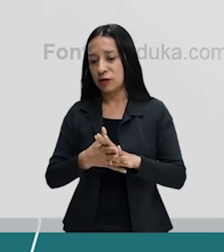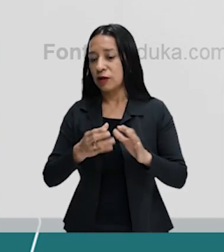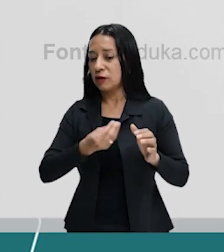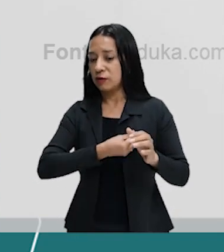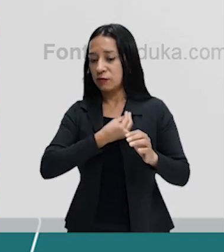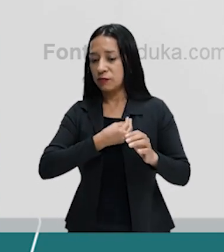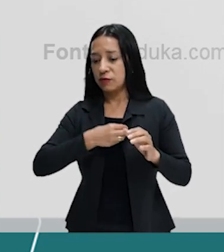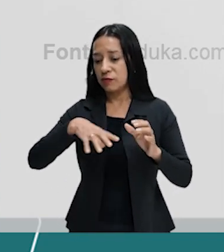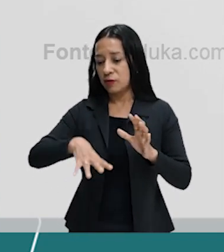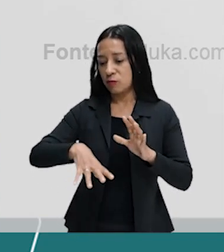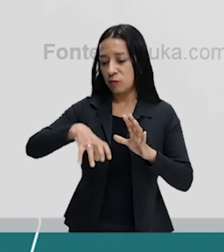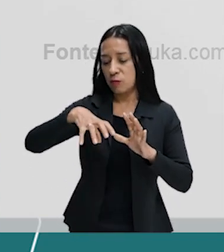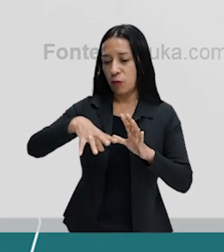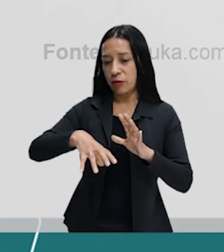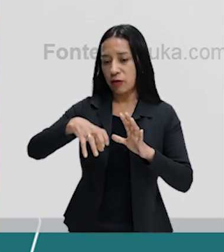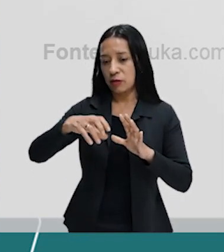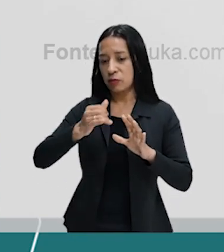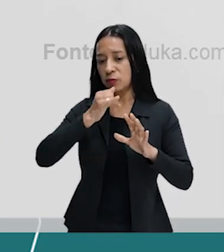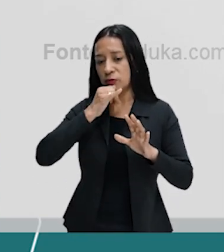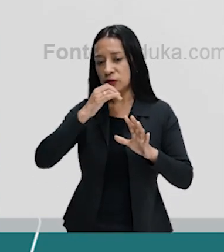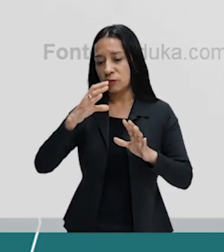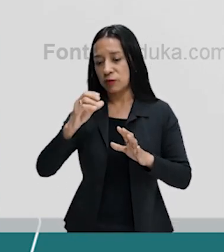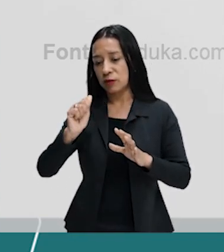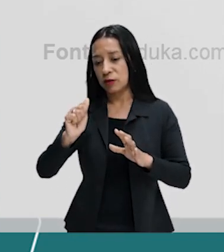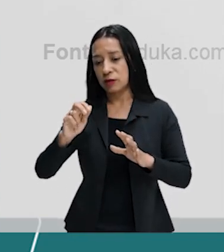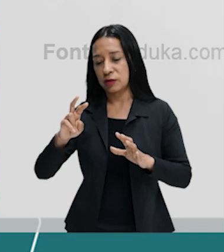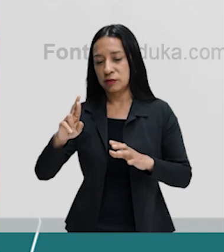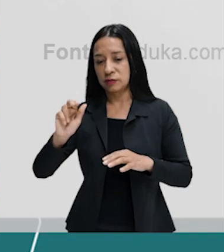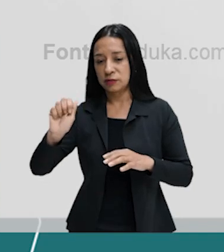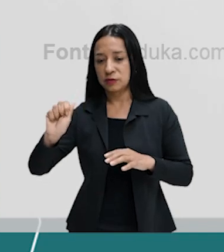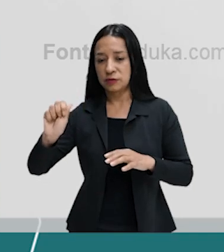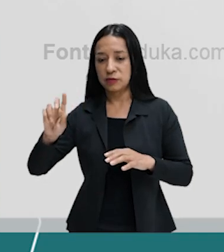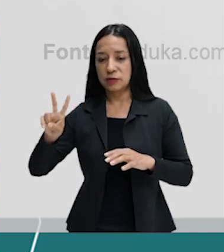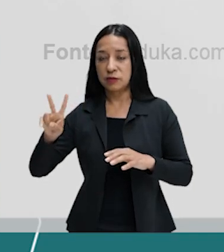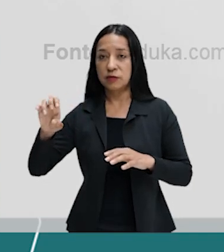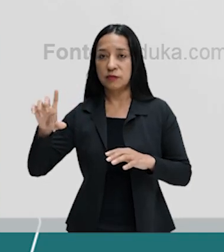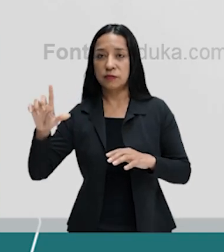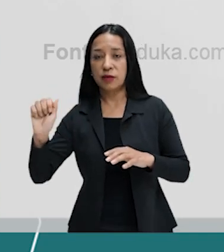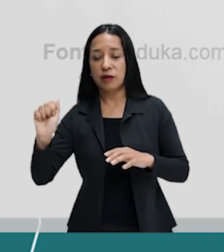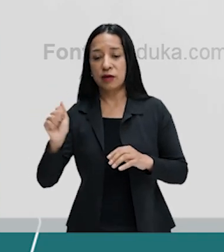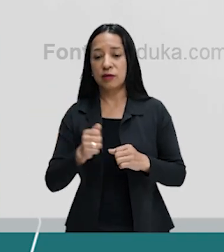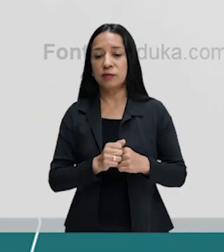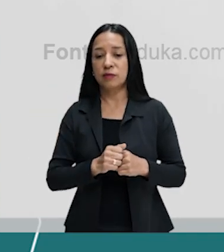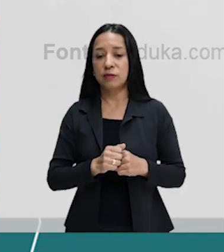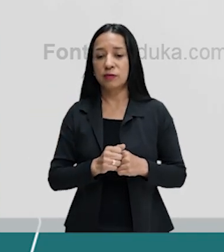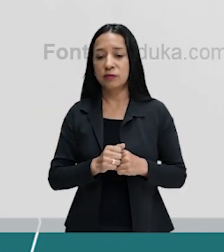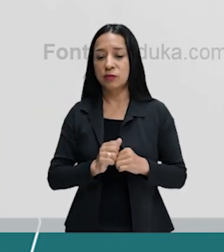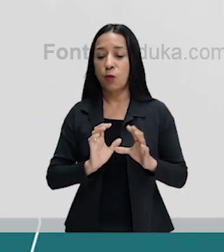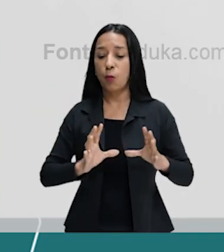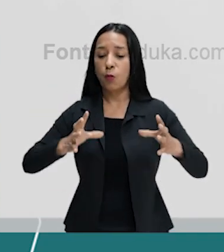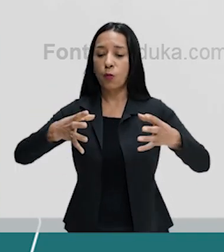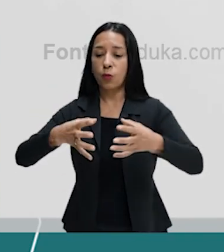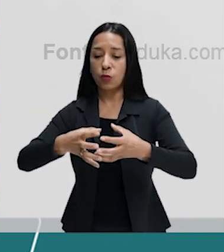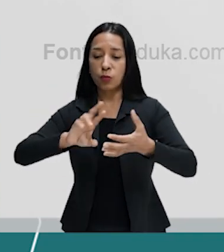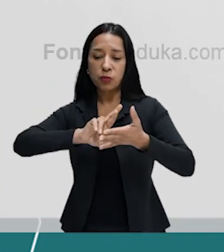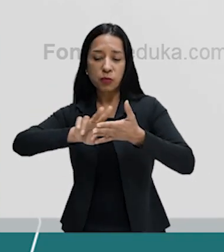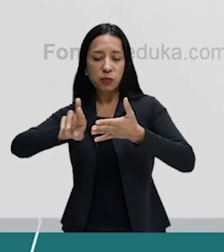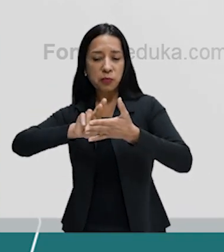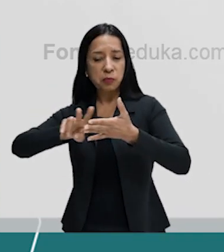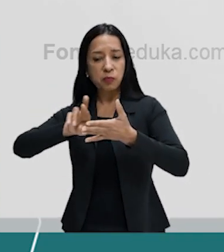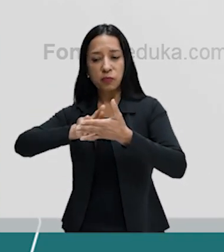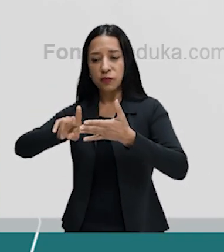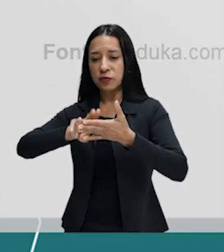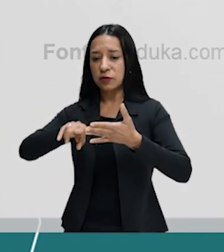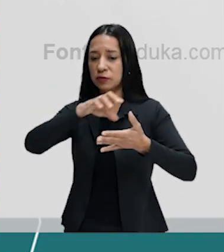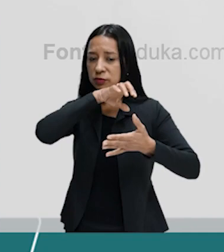como é o exemplo da caravela. Isso aqui não é apenas um único animal. Nós temos aqui uma colônia de vários animais. Nós vamos estudar